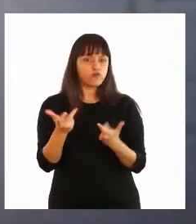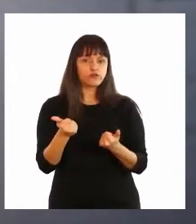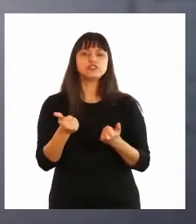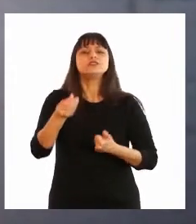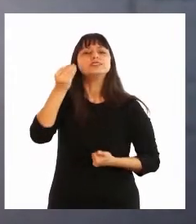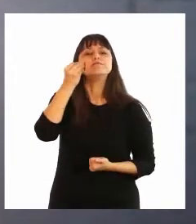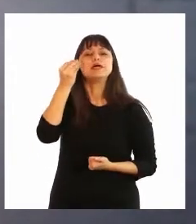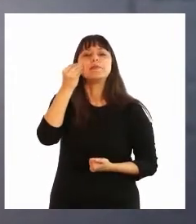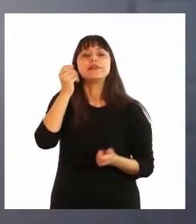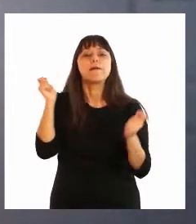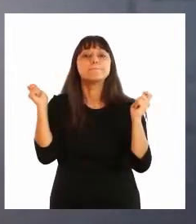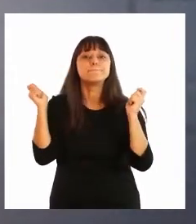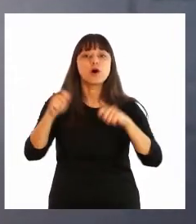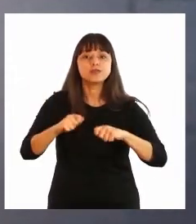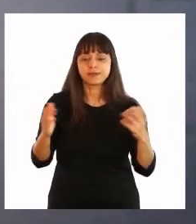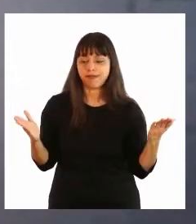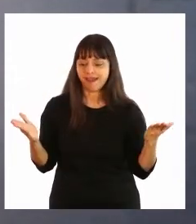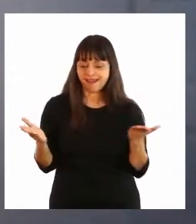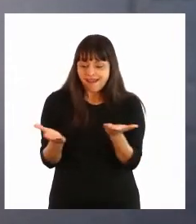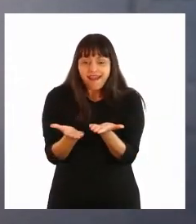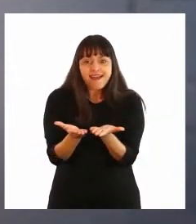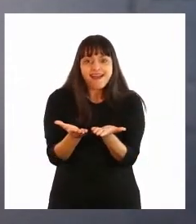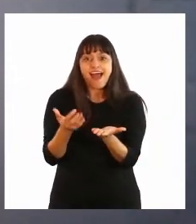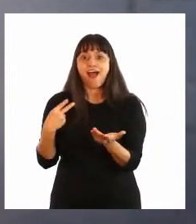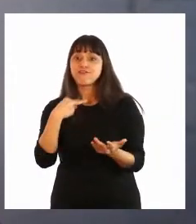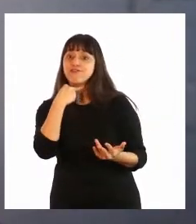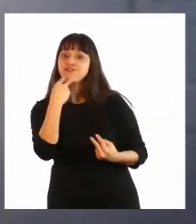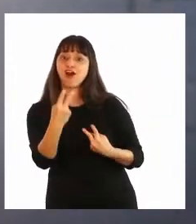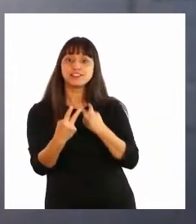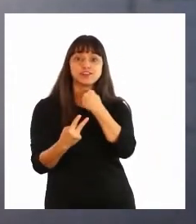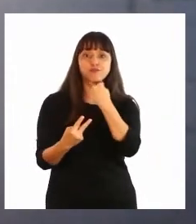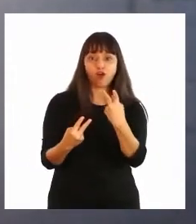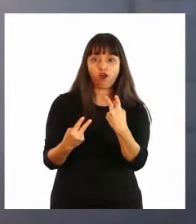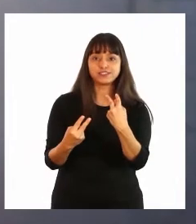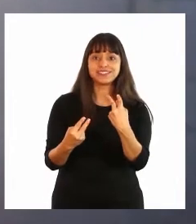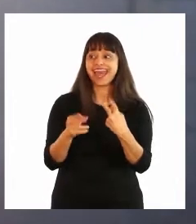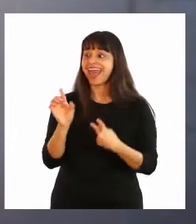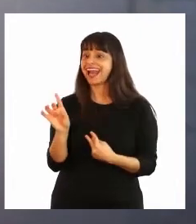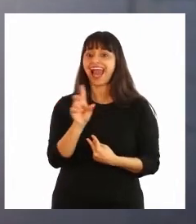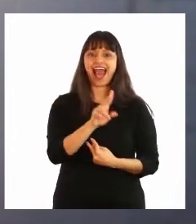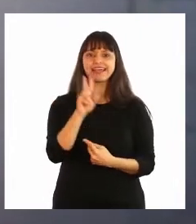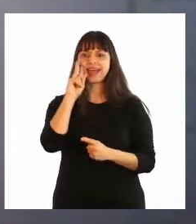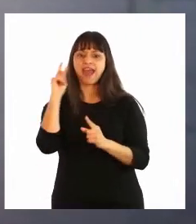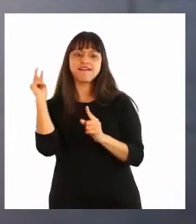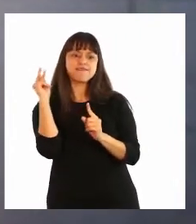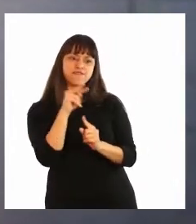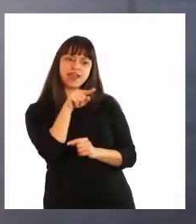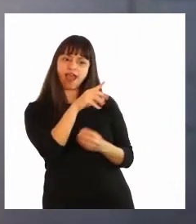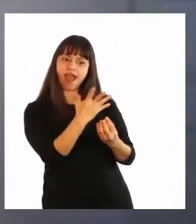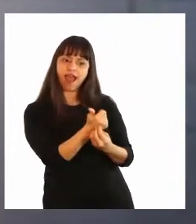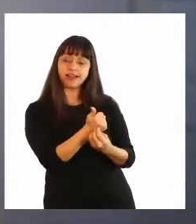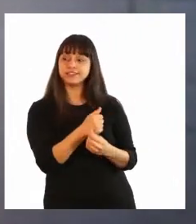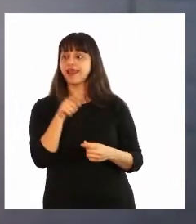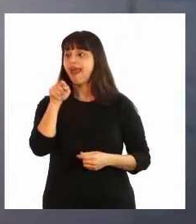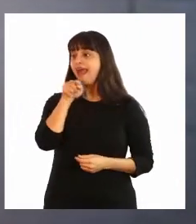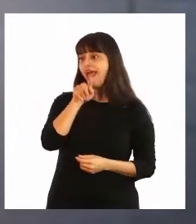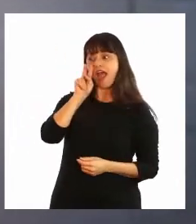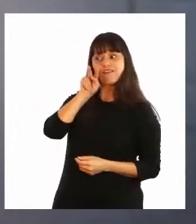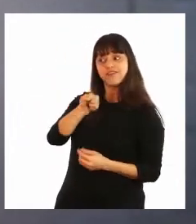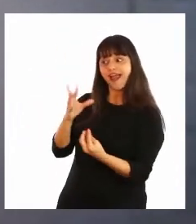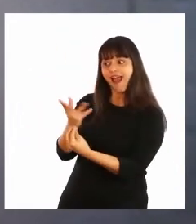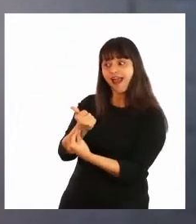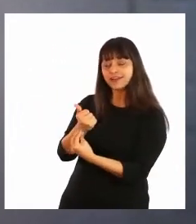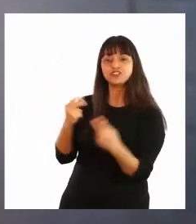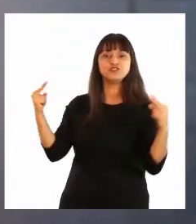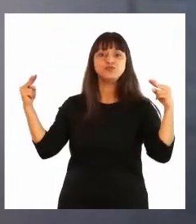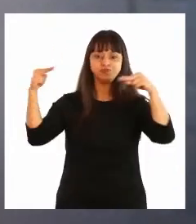possibilidade. Nós propusemos aos dois que vissem o que cada um realizou para a publicação, que a Elizabeth olhasse para